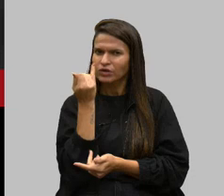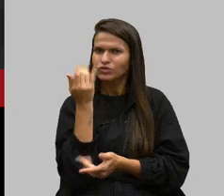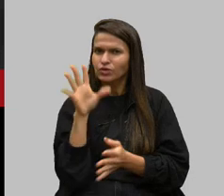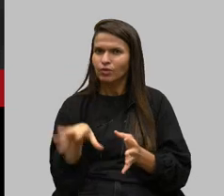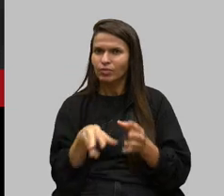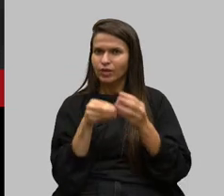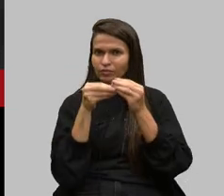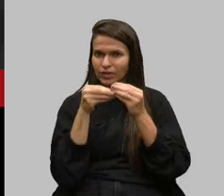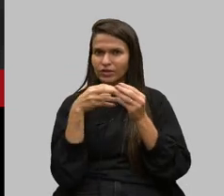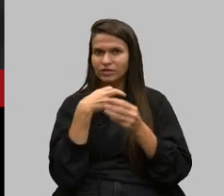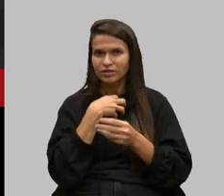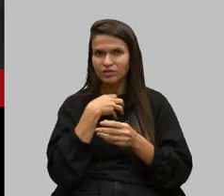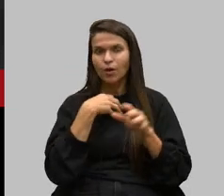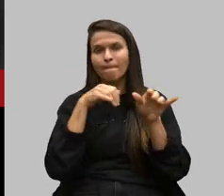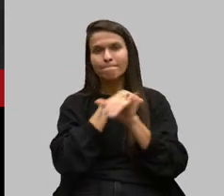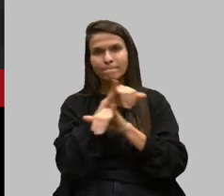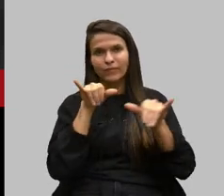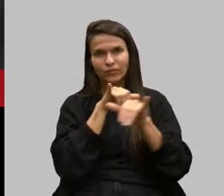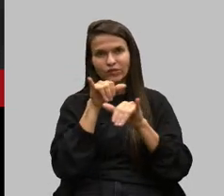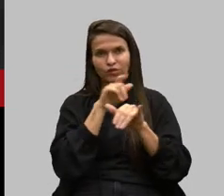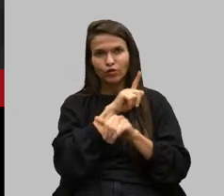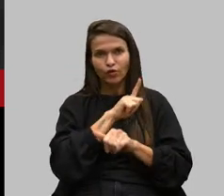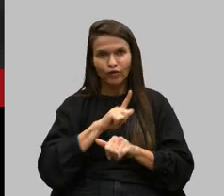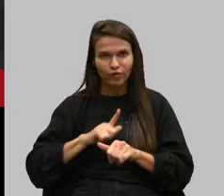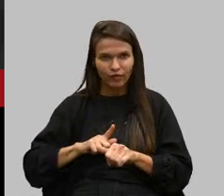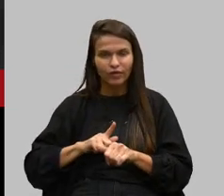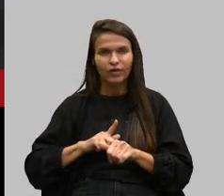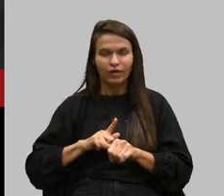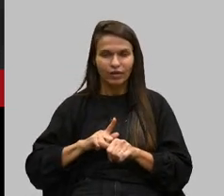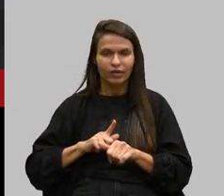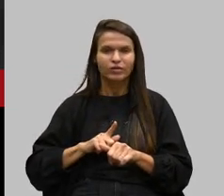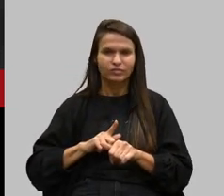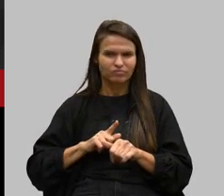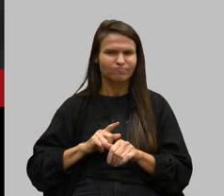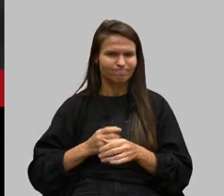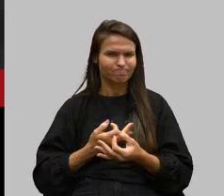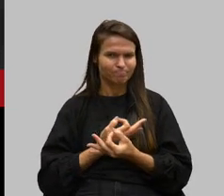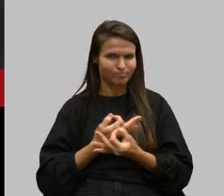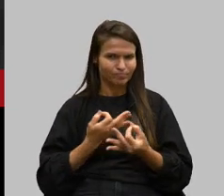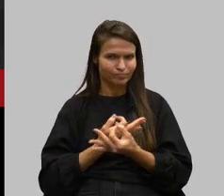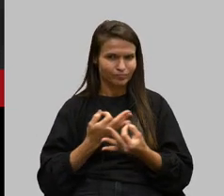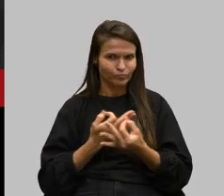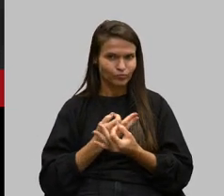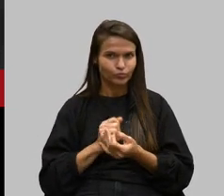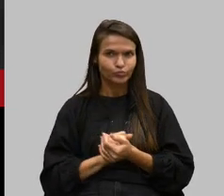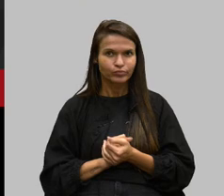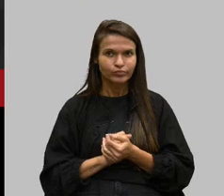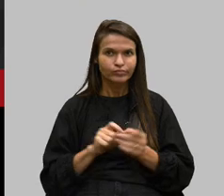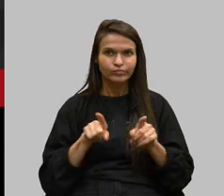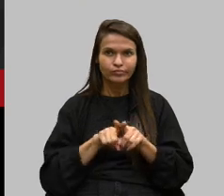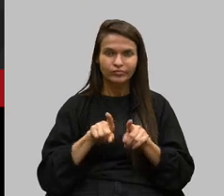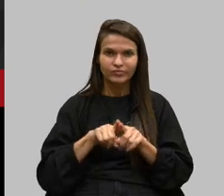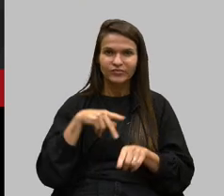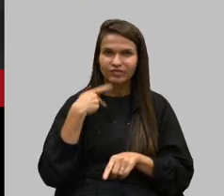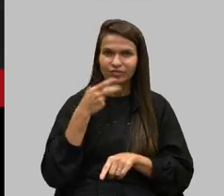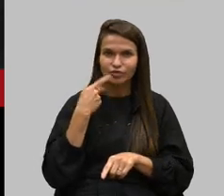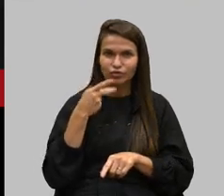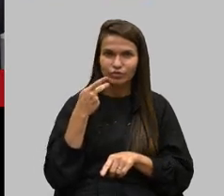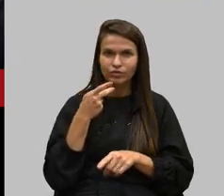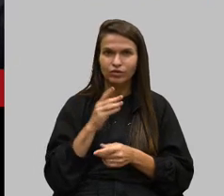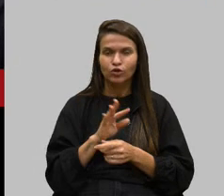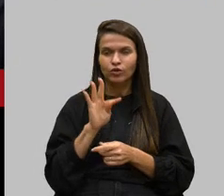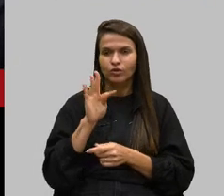nesse sentido a publicidade aí do Governo está sendo muito eficaz como você falou também do trilhas do